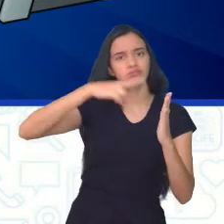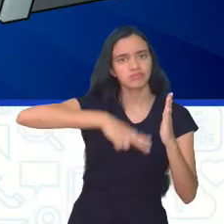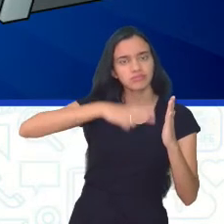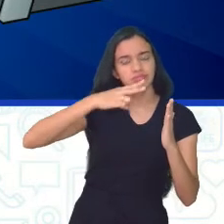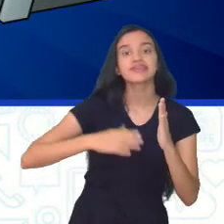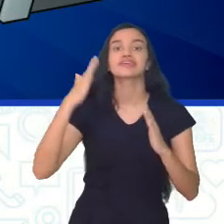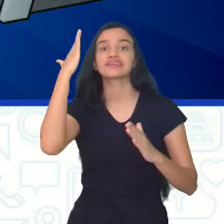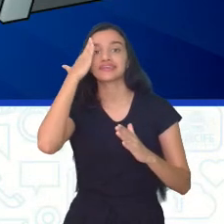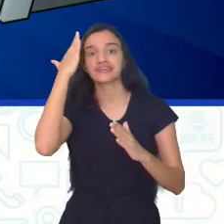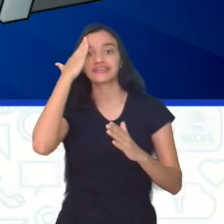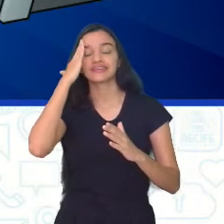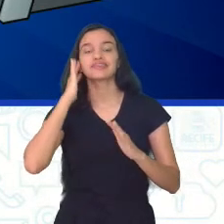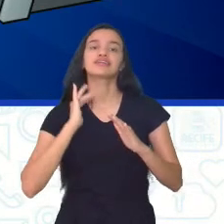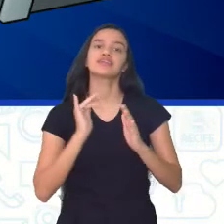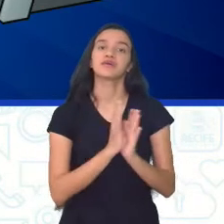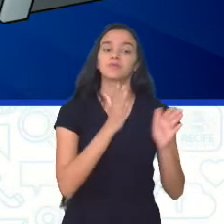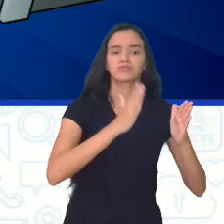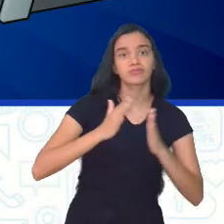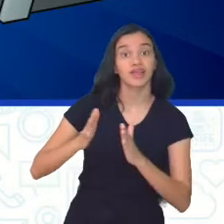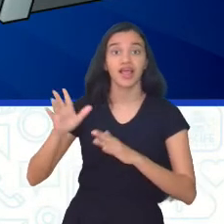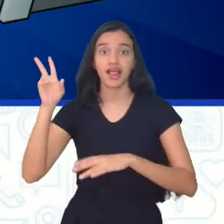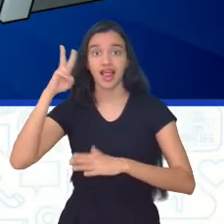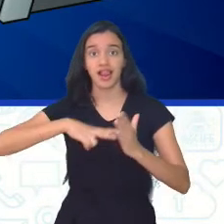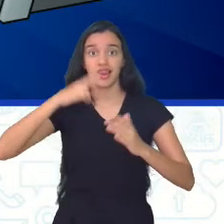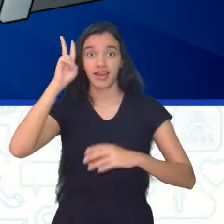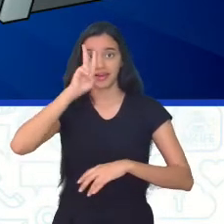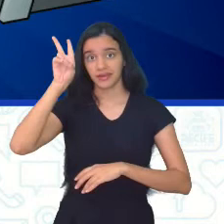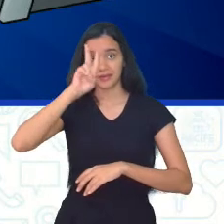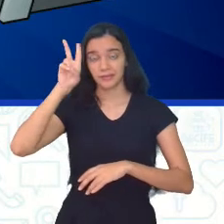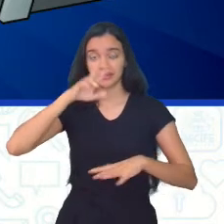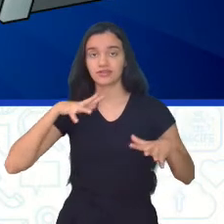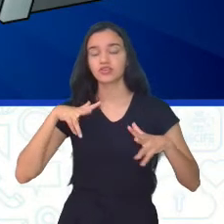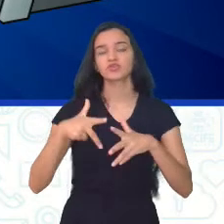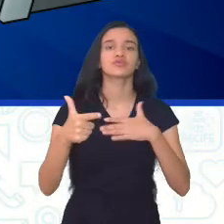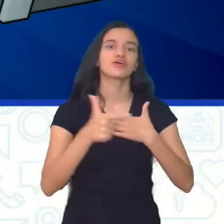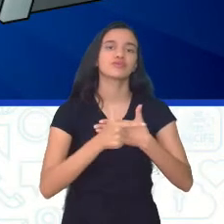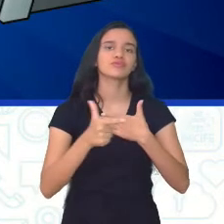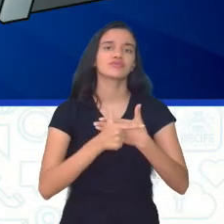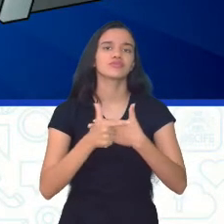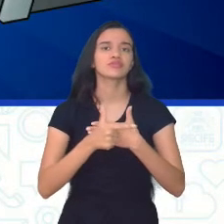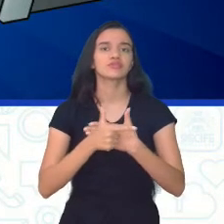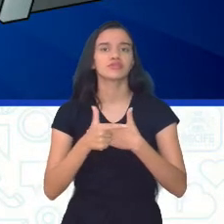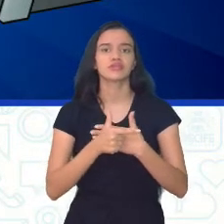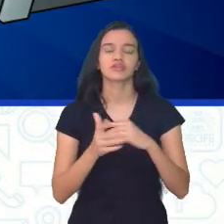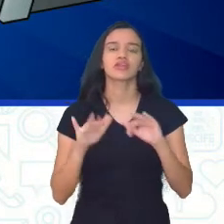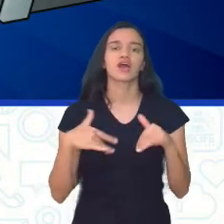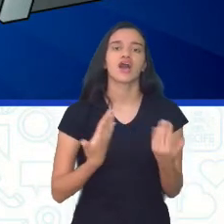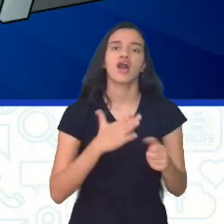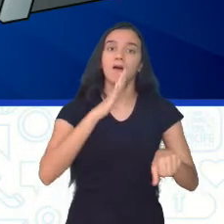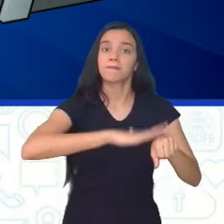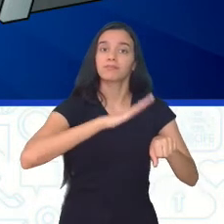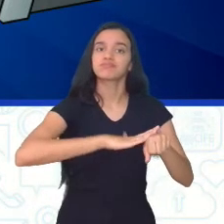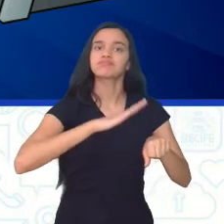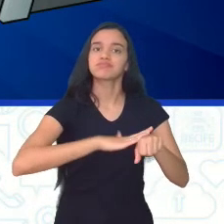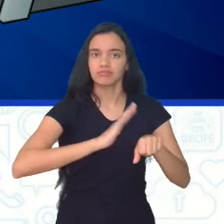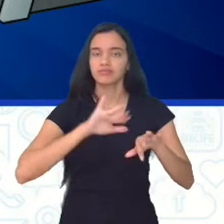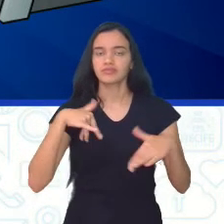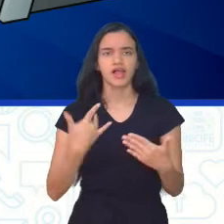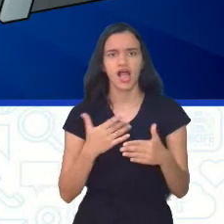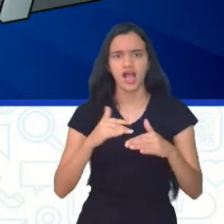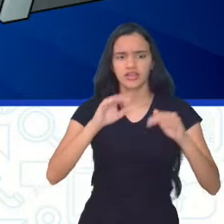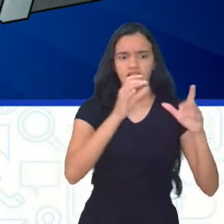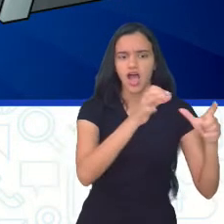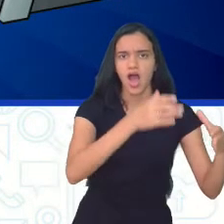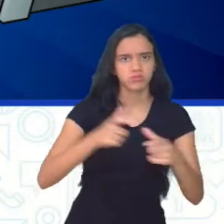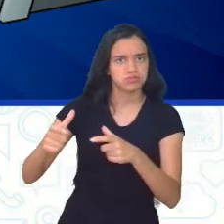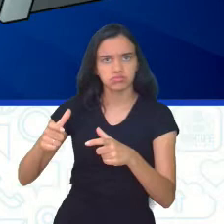e entender as partes. Lembrando que tudo isso vai funcionar automaticamente, juntamente, nada